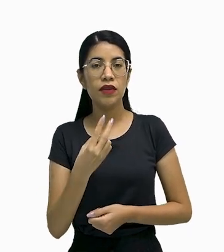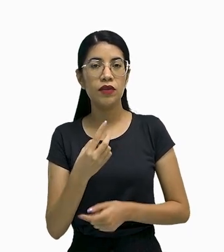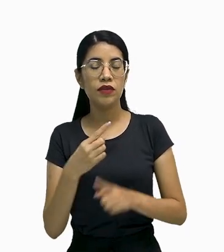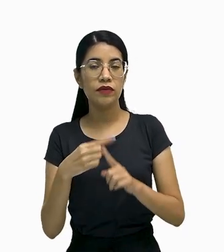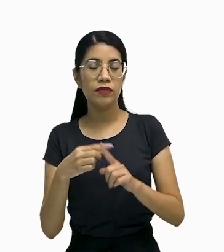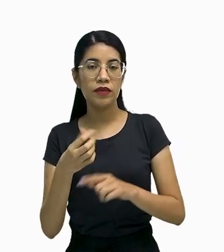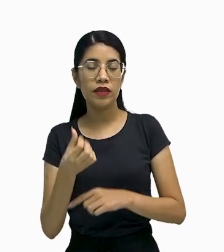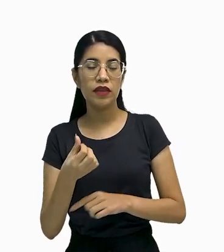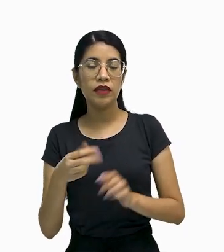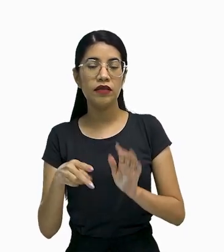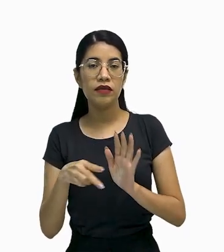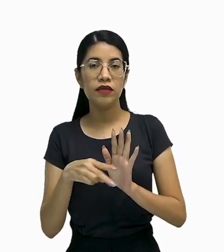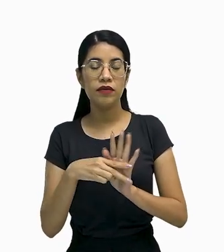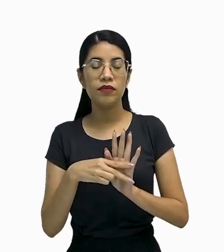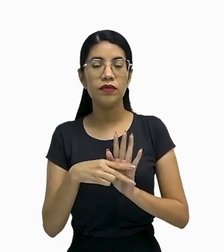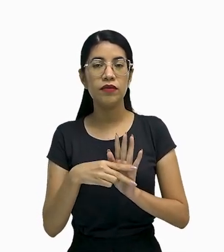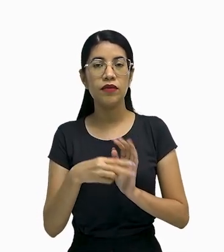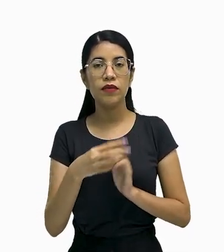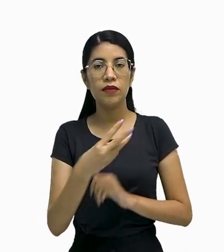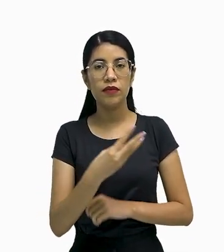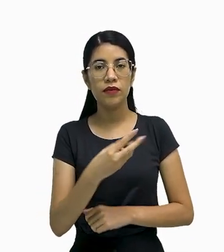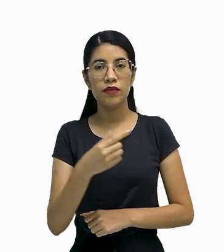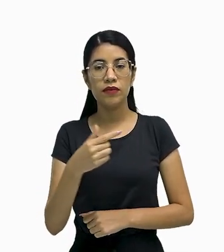o resultado equivale a